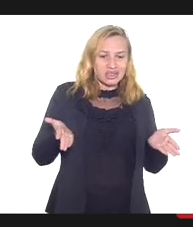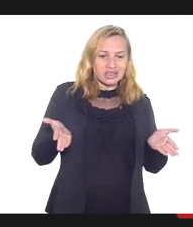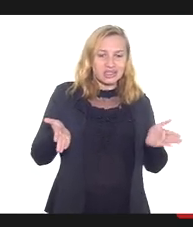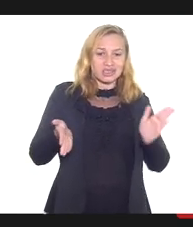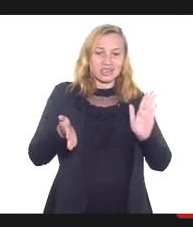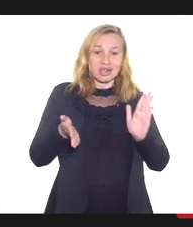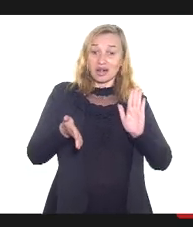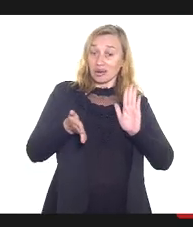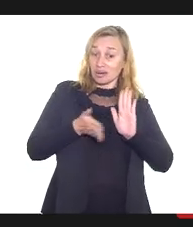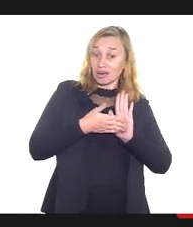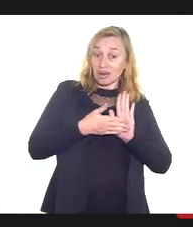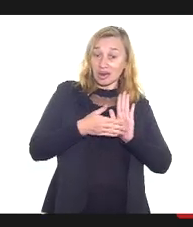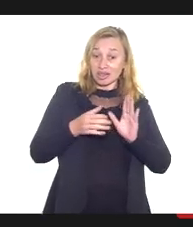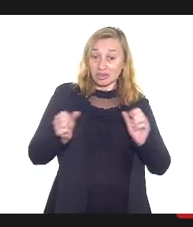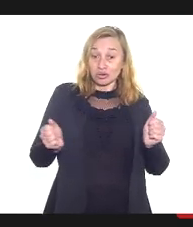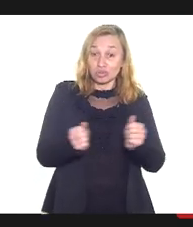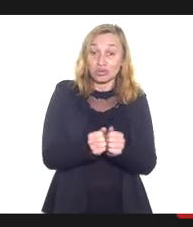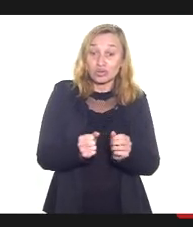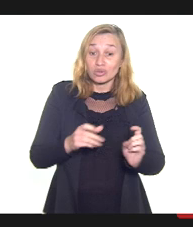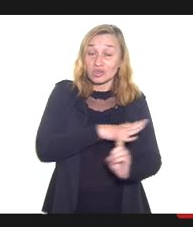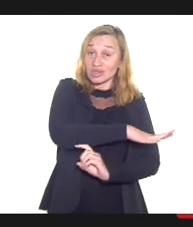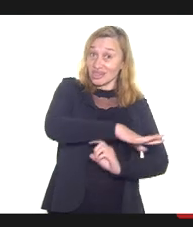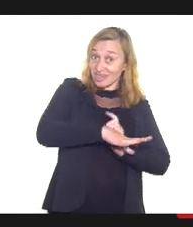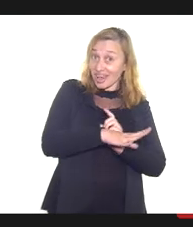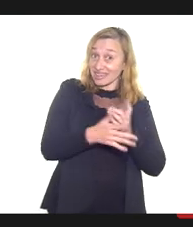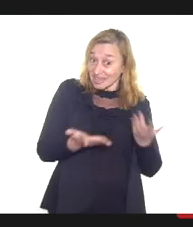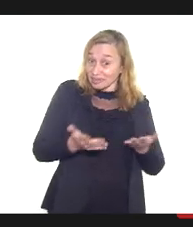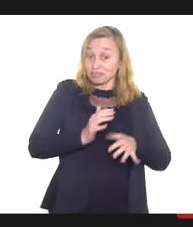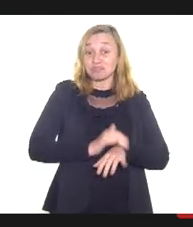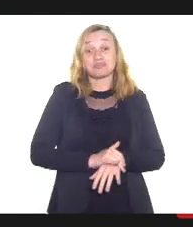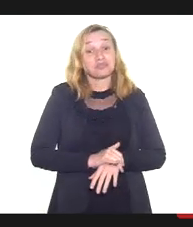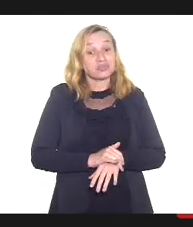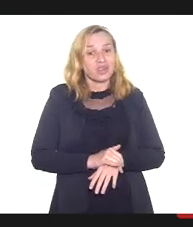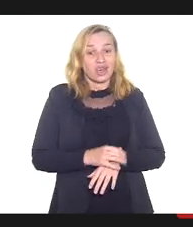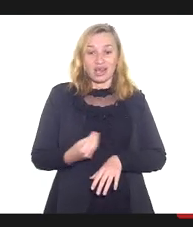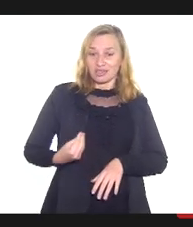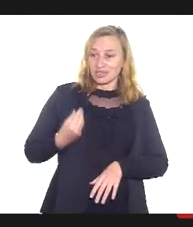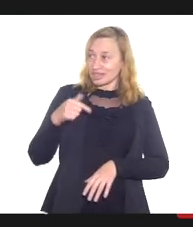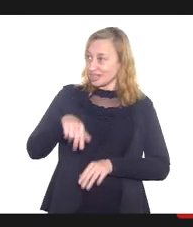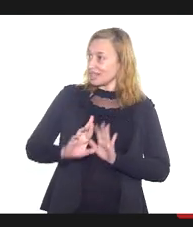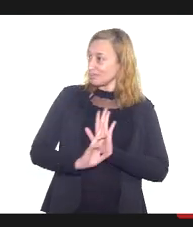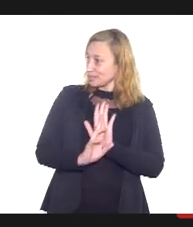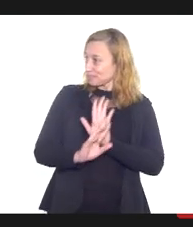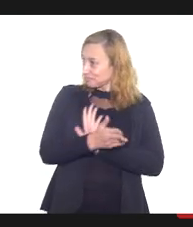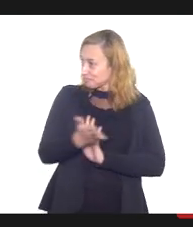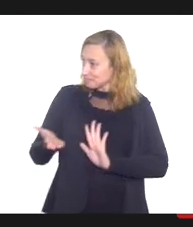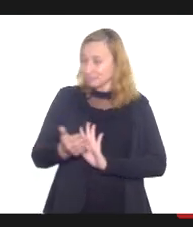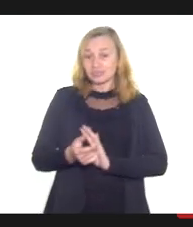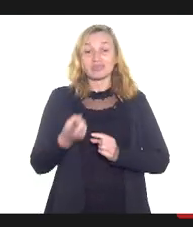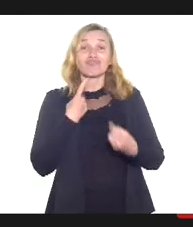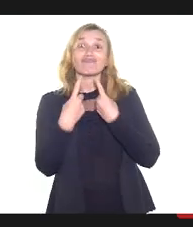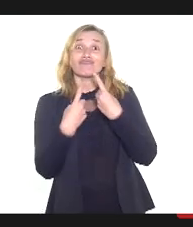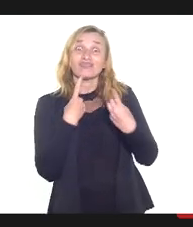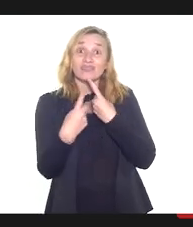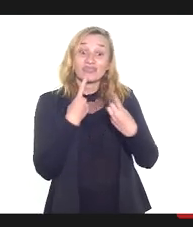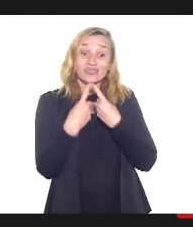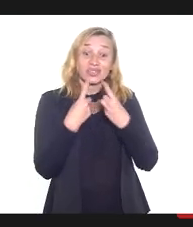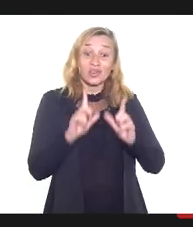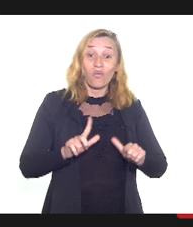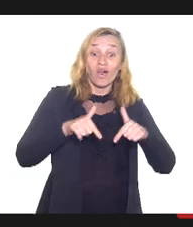proposta de participação da sociedade civil, né, que está aqui representada, para que a gente discuta os